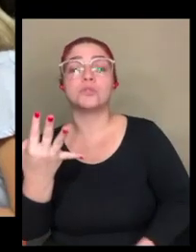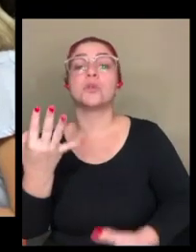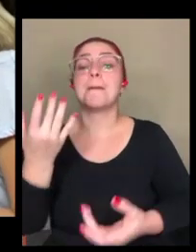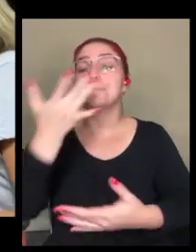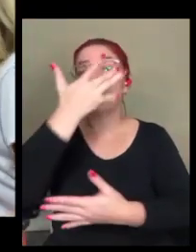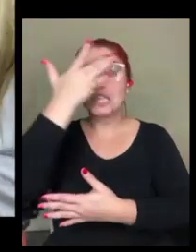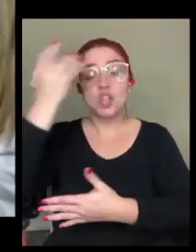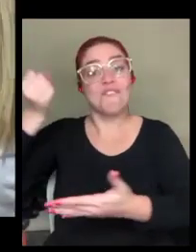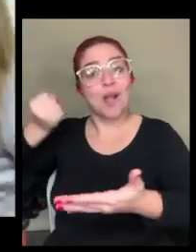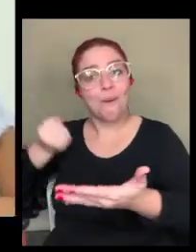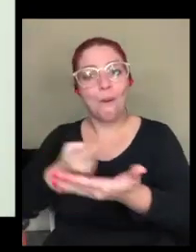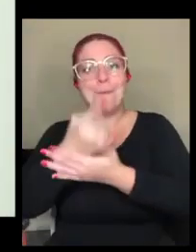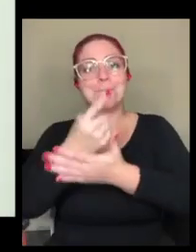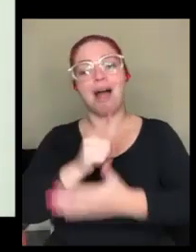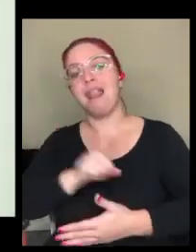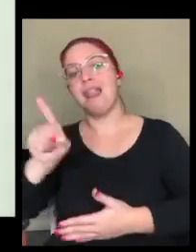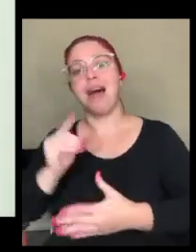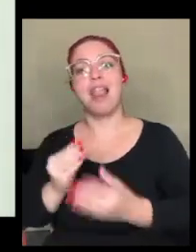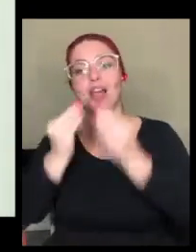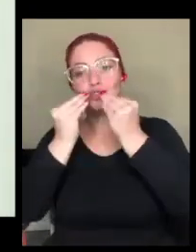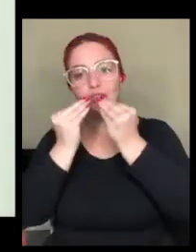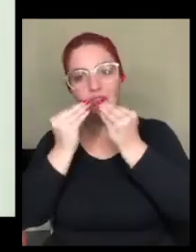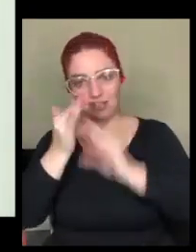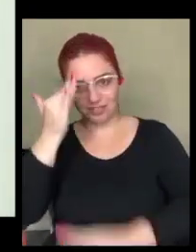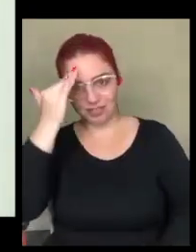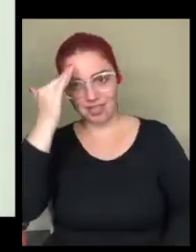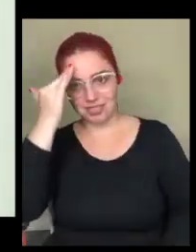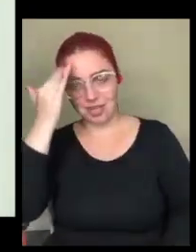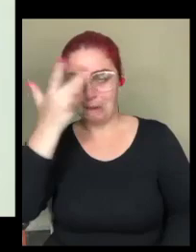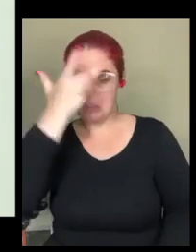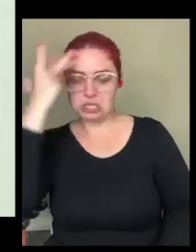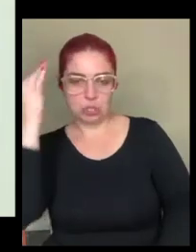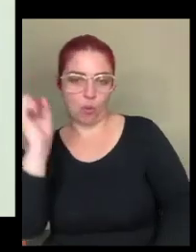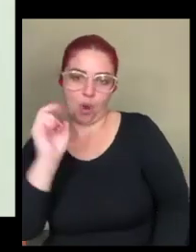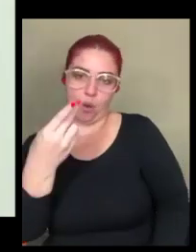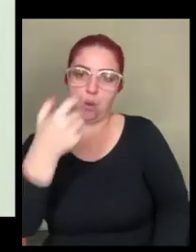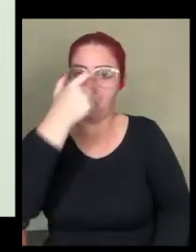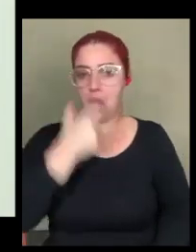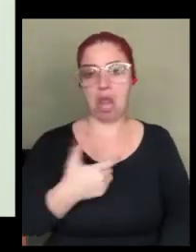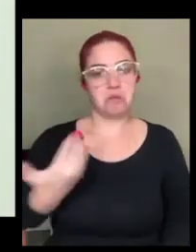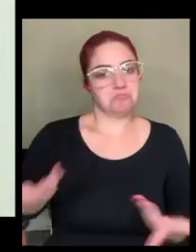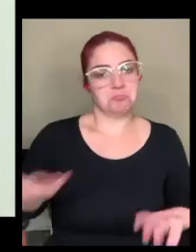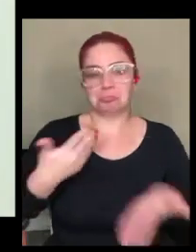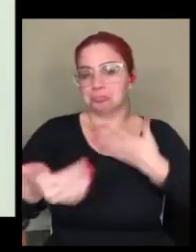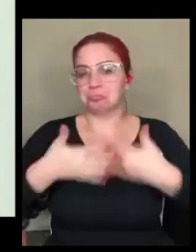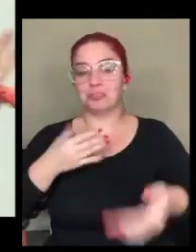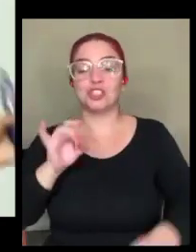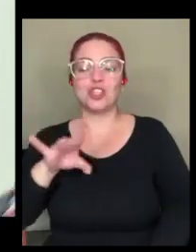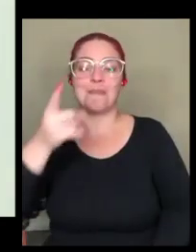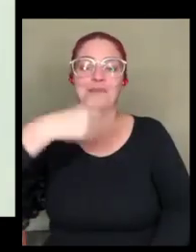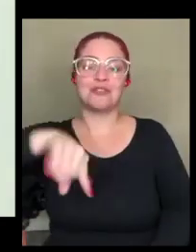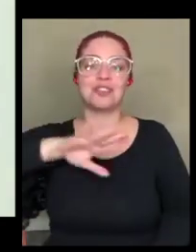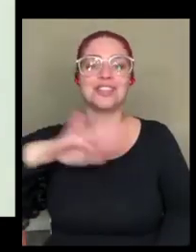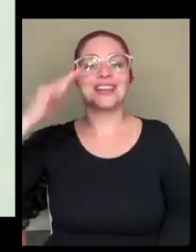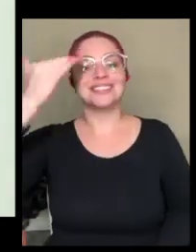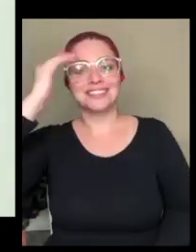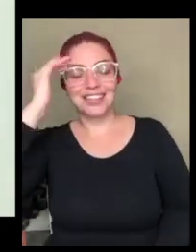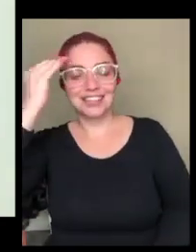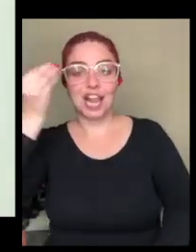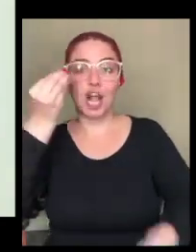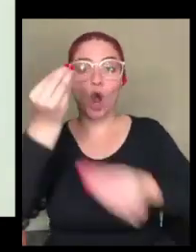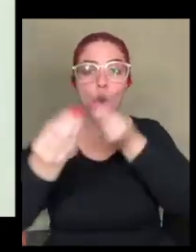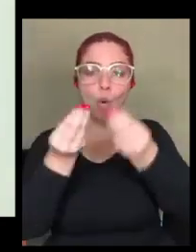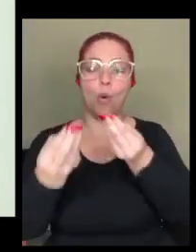gasto realizado lá nessa lanchonete por essa pessoa, no caso eu que fui na lanchonete, enfim, só pra